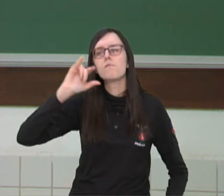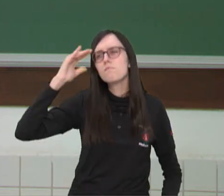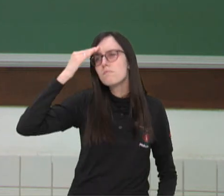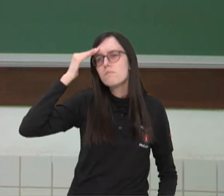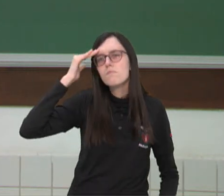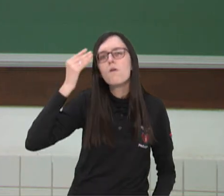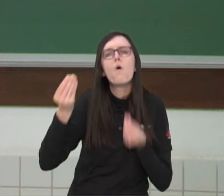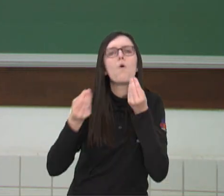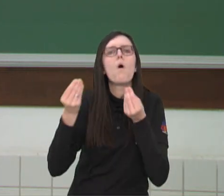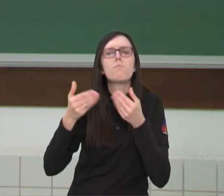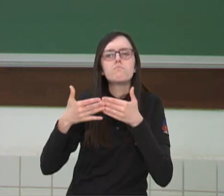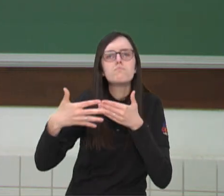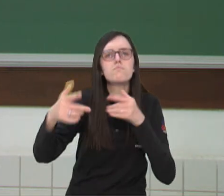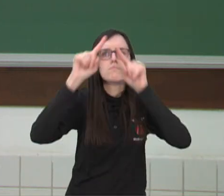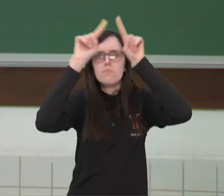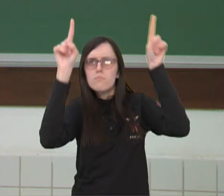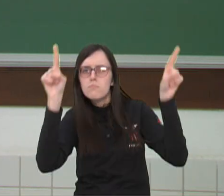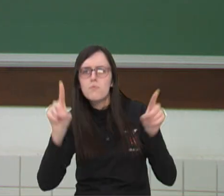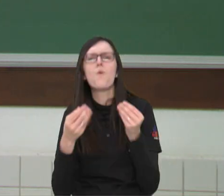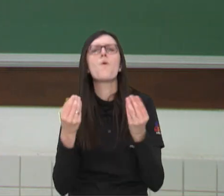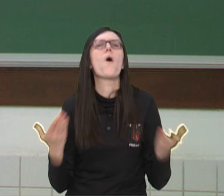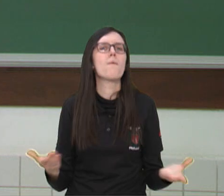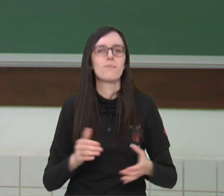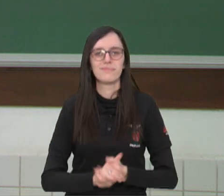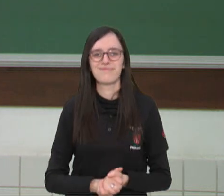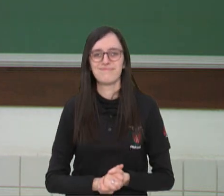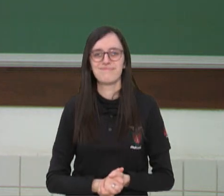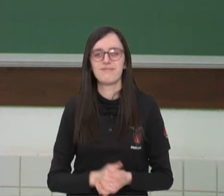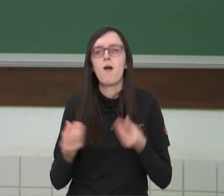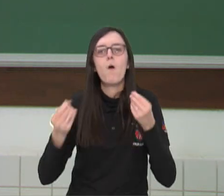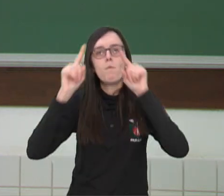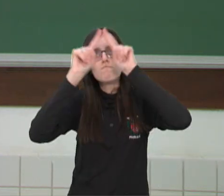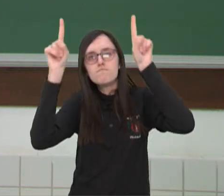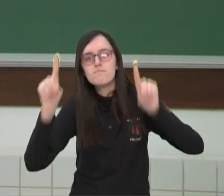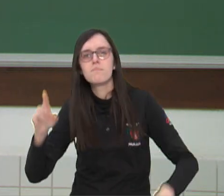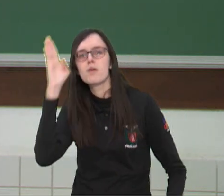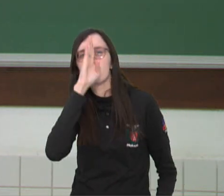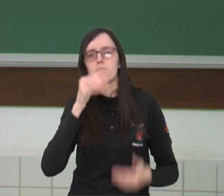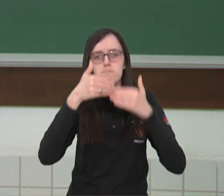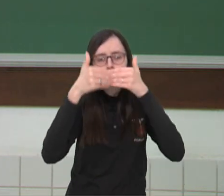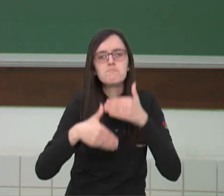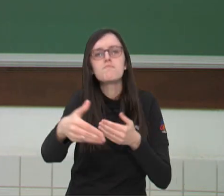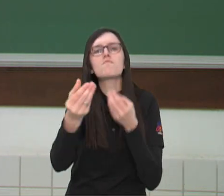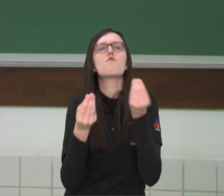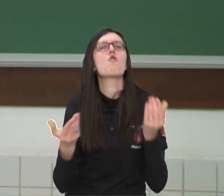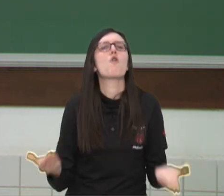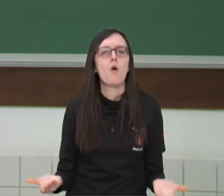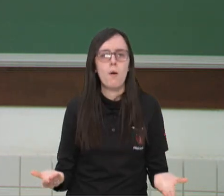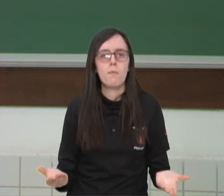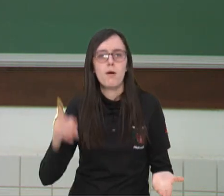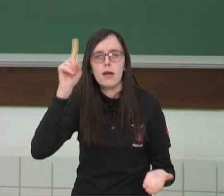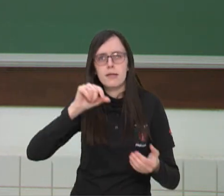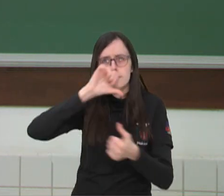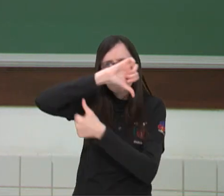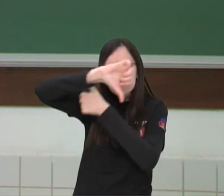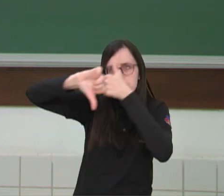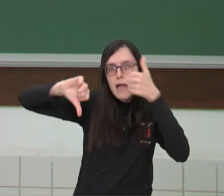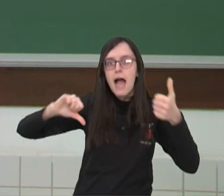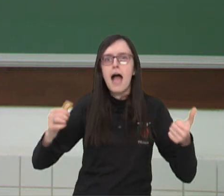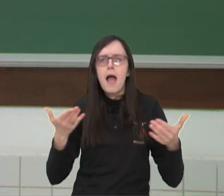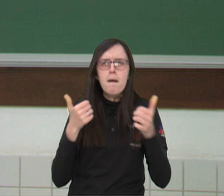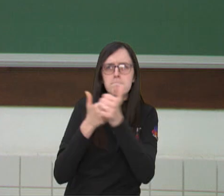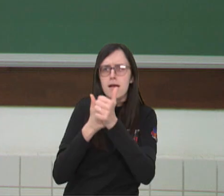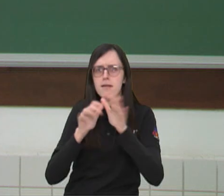entender como ficou o mapa do Brasil então. Como que o mapa do Brasil a partir daí, ele foi se moldando e chegando